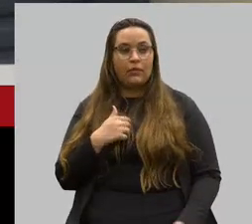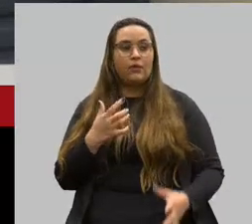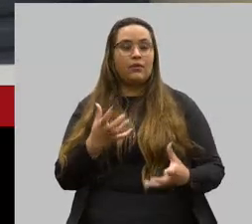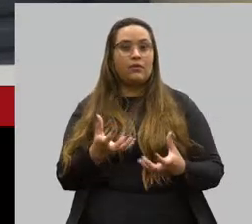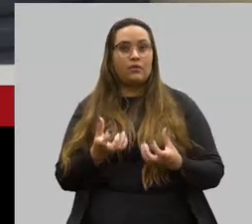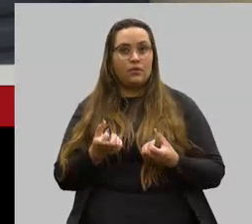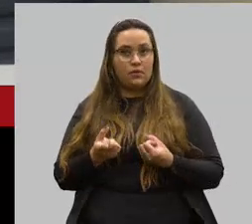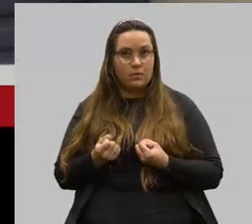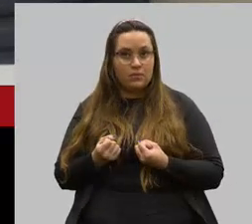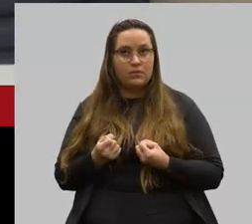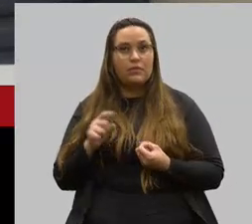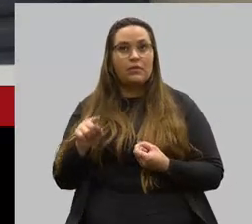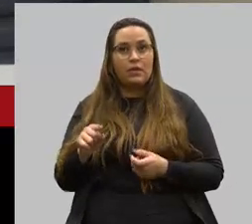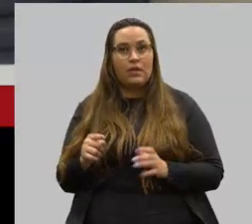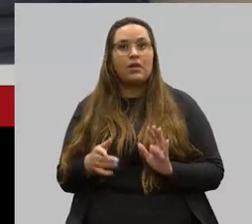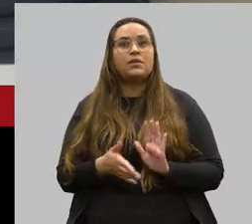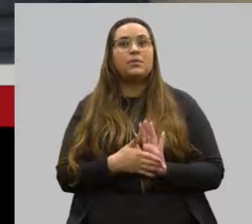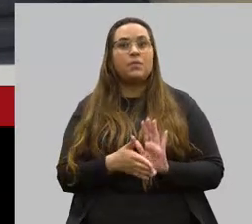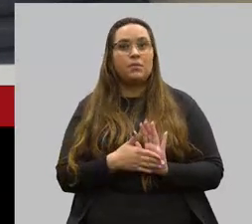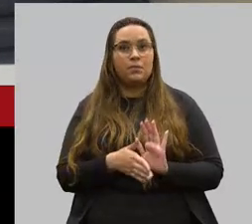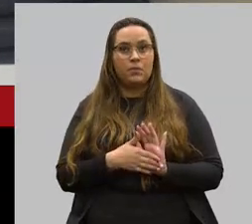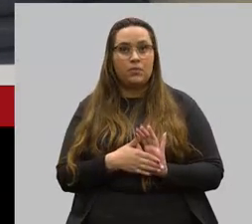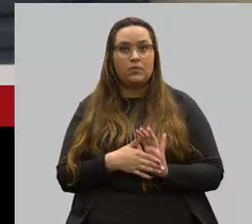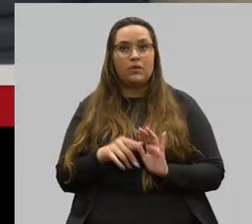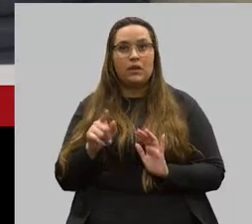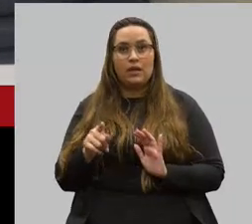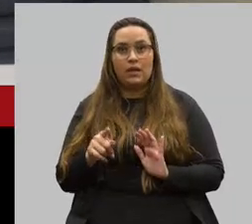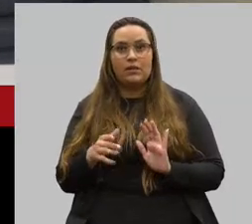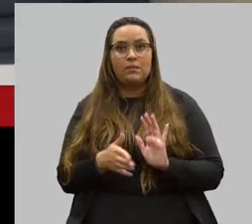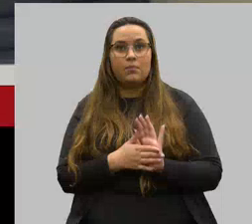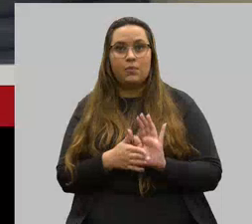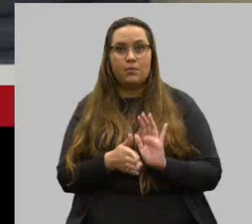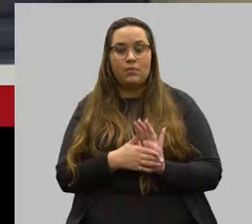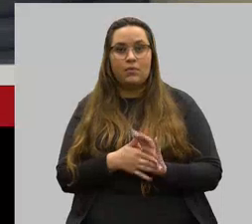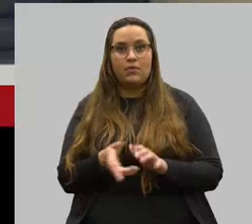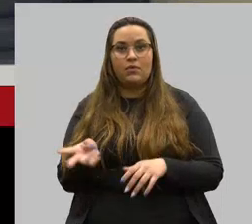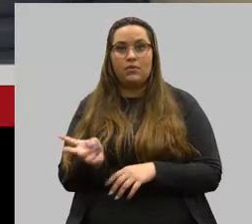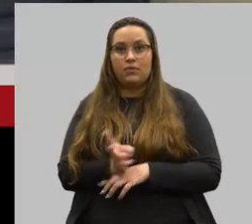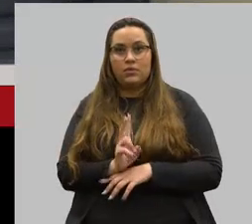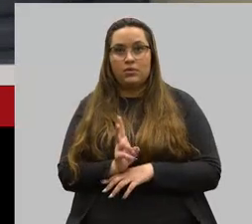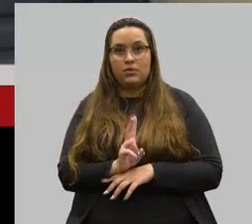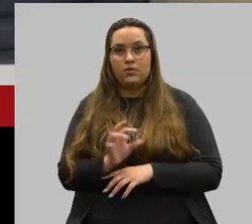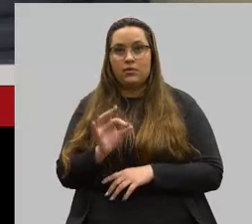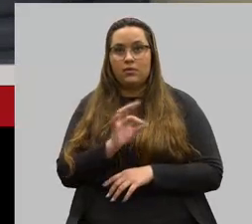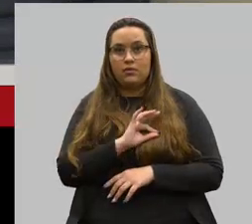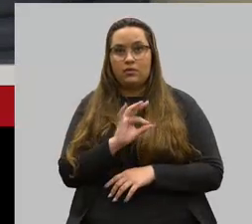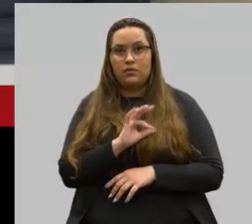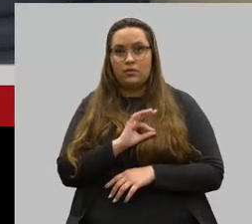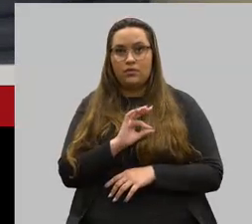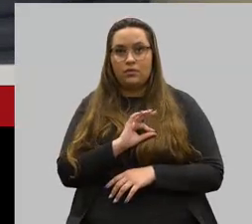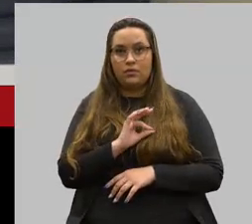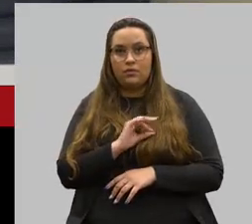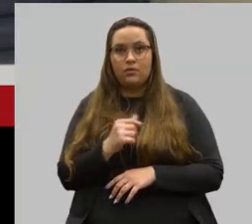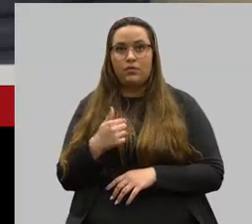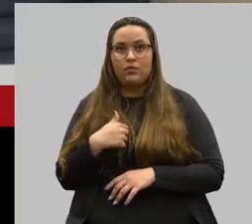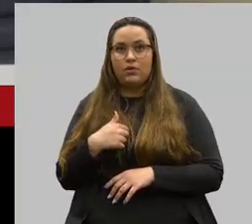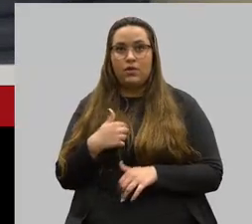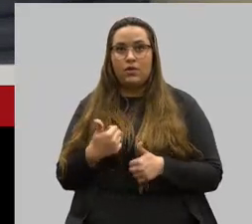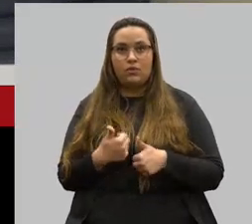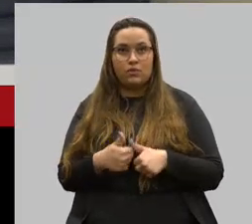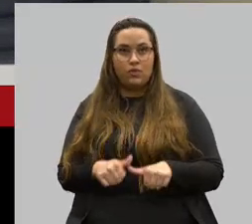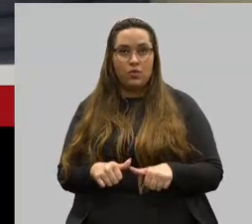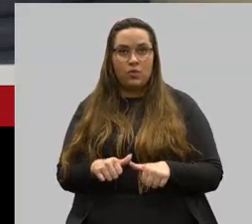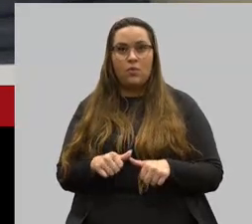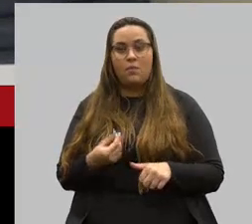recepciono essa proposta né Então essa proposta é a proposta da chefia da Polícia Civil a qual restou consolid D